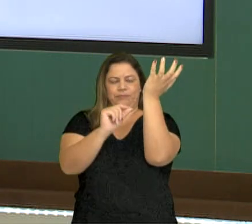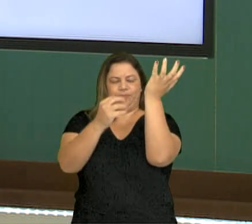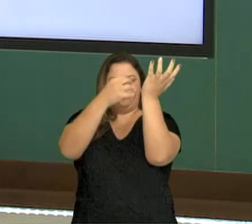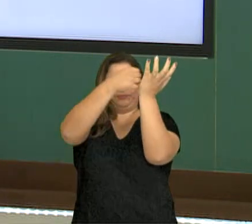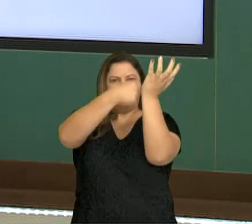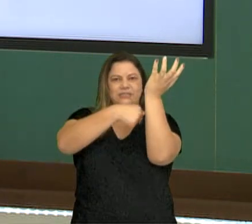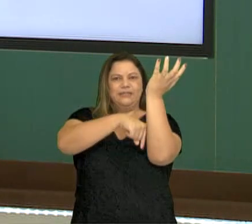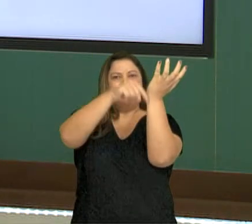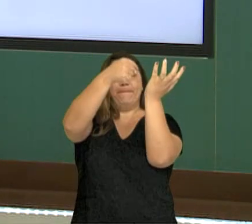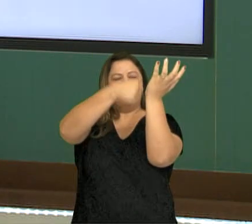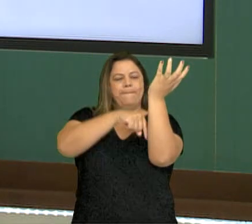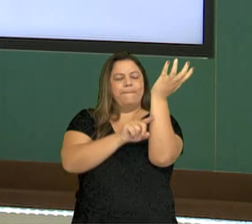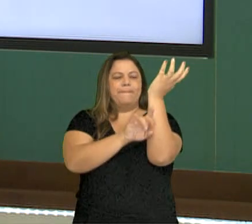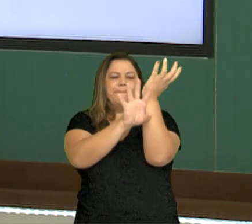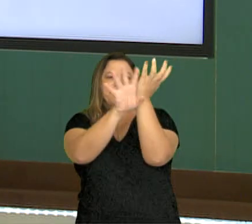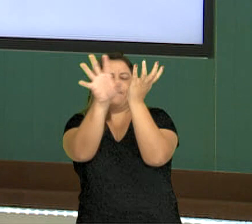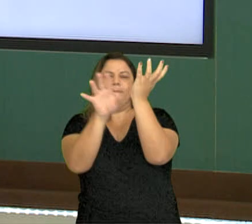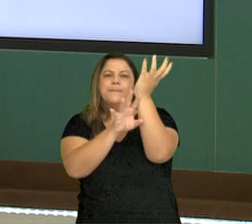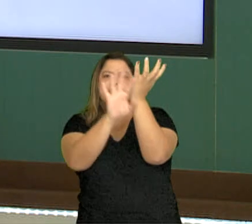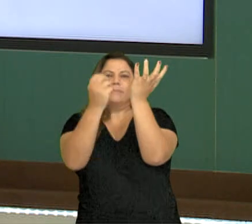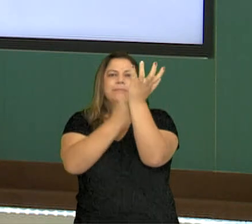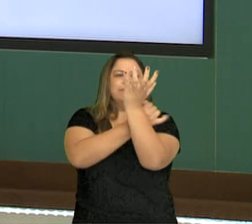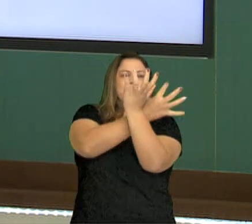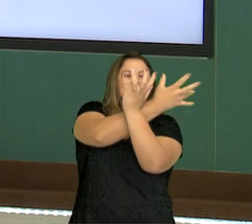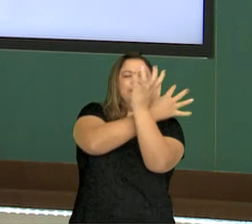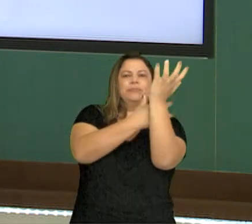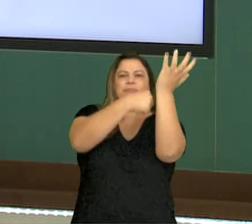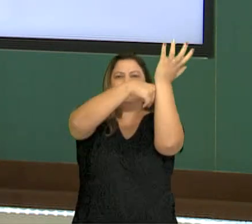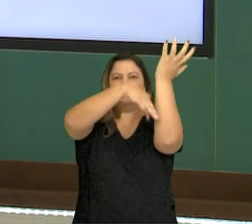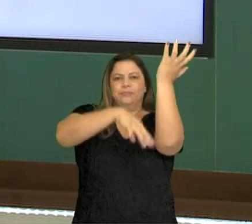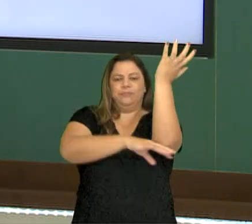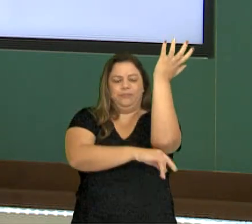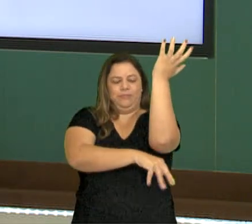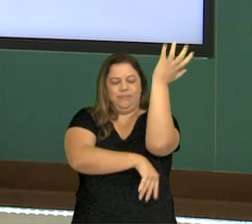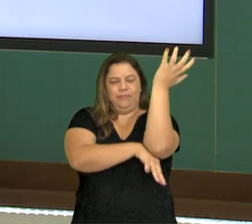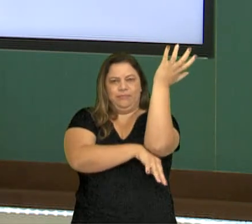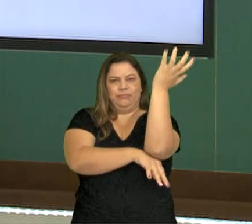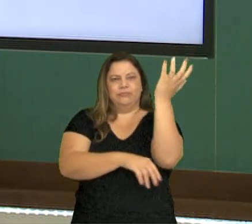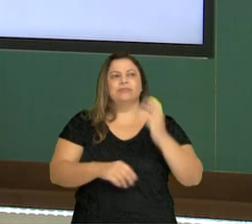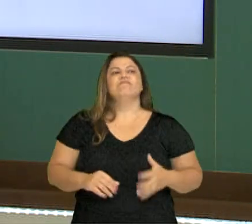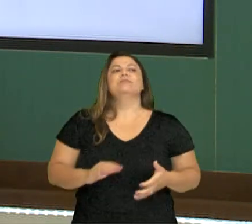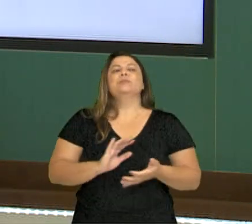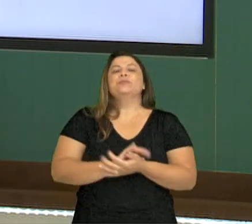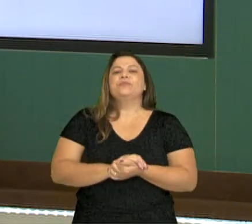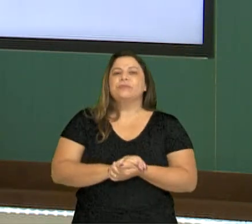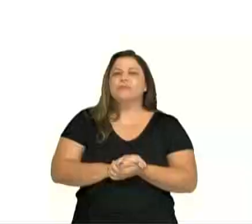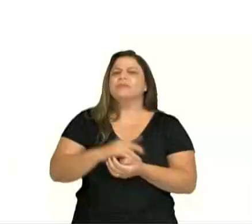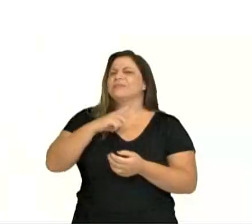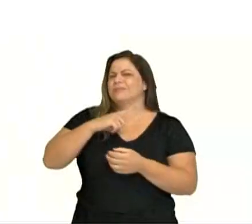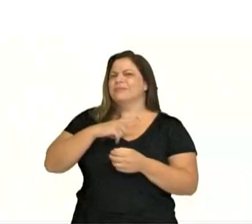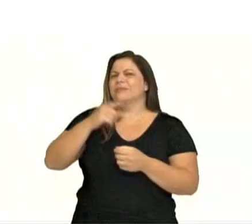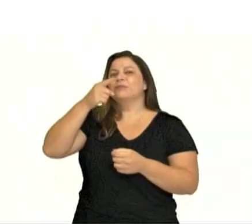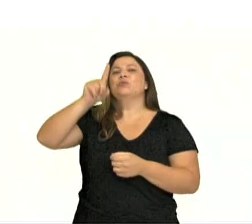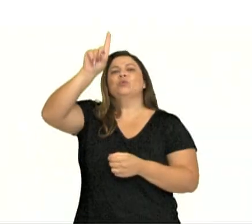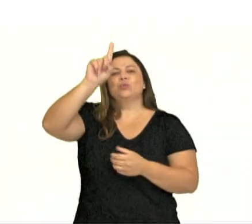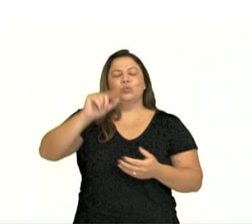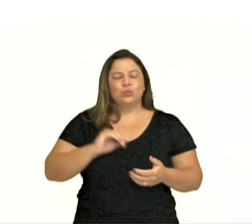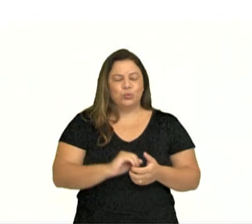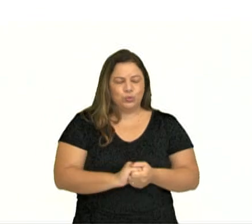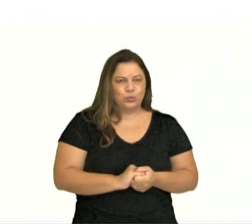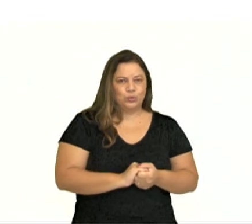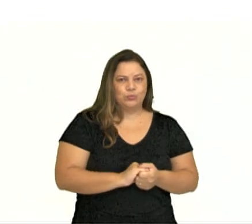planta, galhos, caule, até chegar nas raízes. E nós temos, por último, o tecido